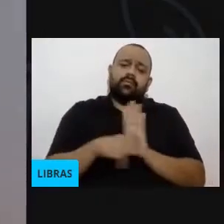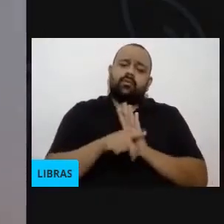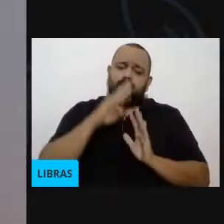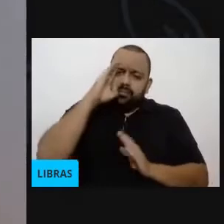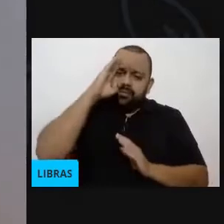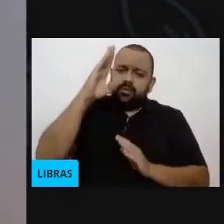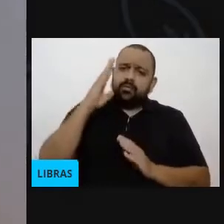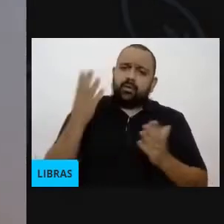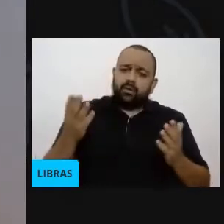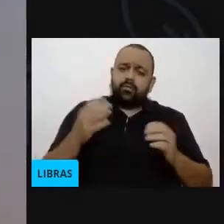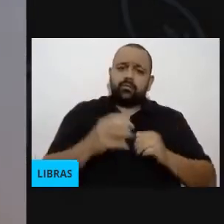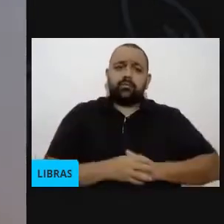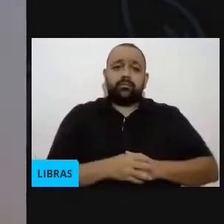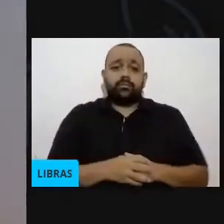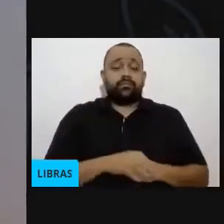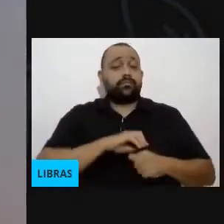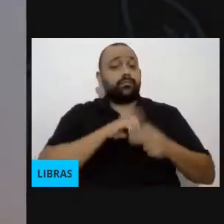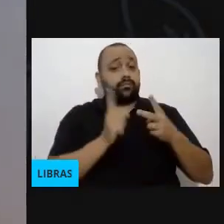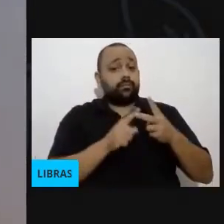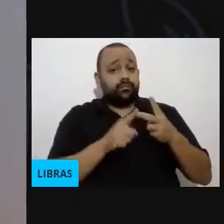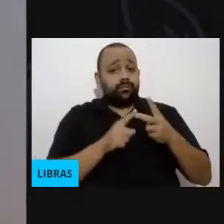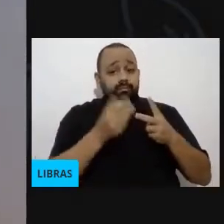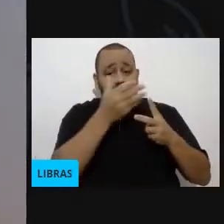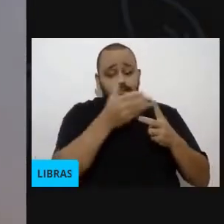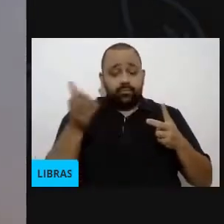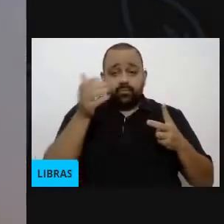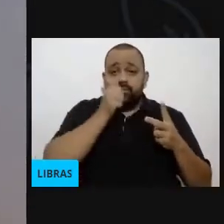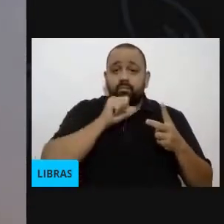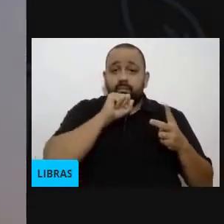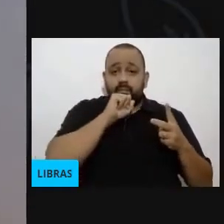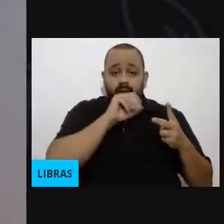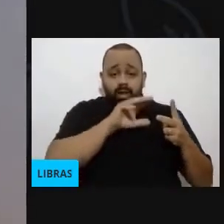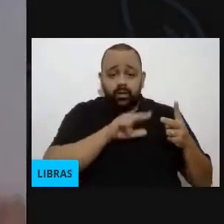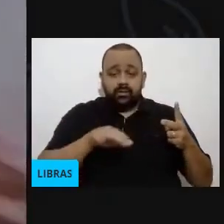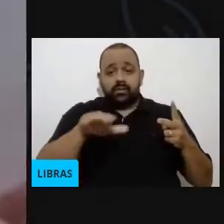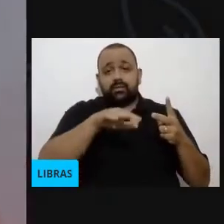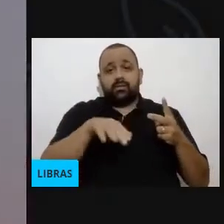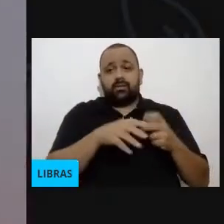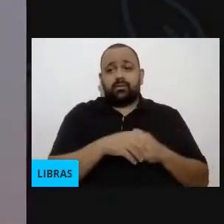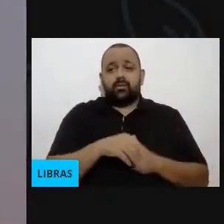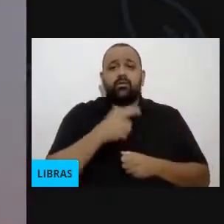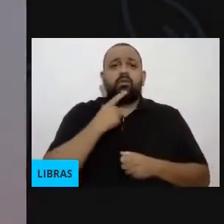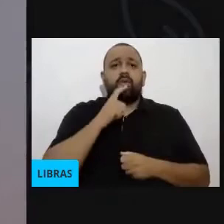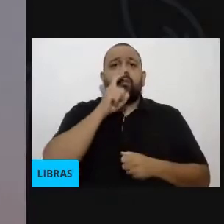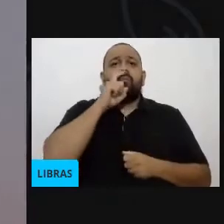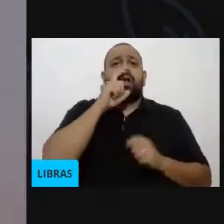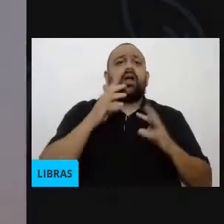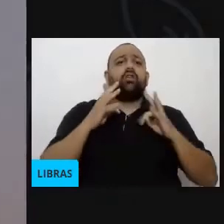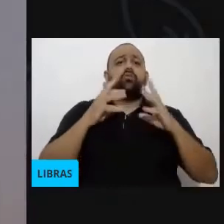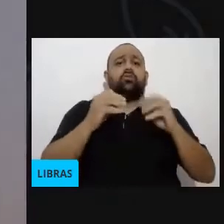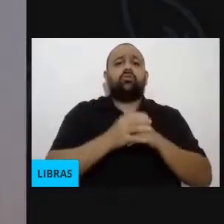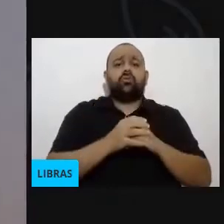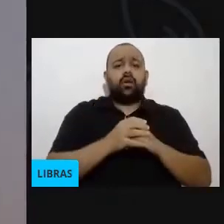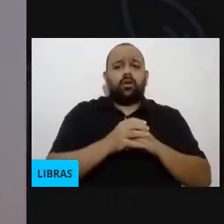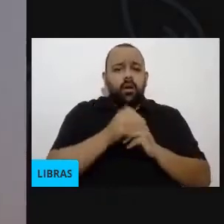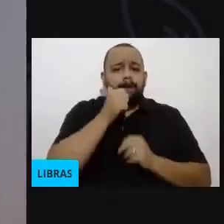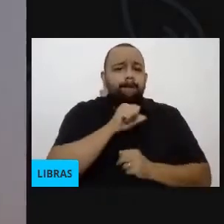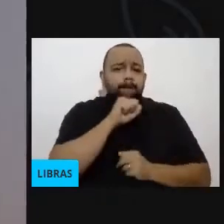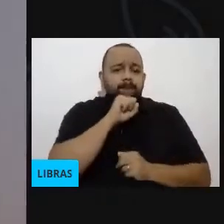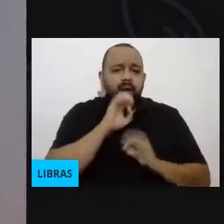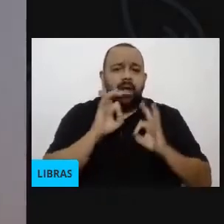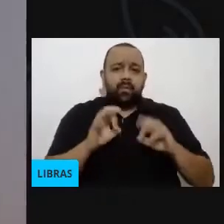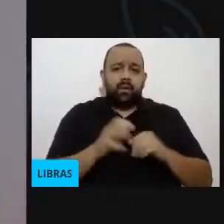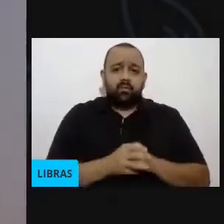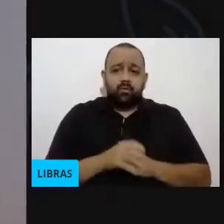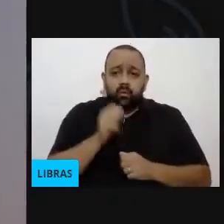essencial. E segundo, pelas mães. Eu não falo dos pais como um todo, falo das mães. E não é